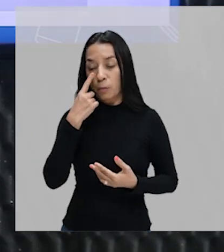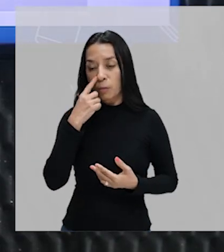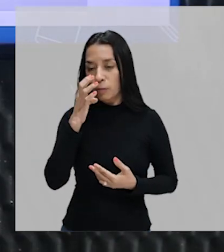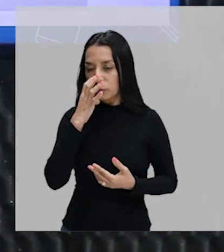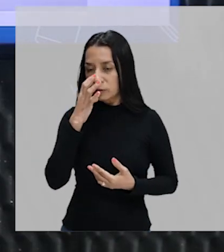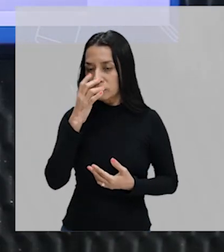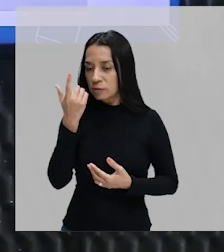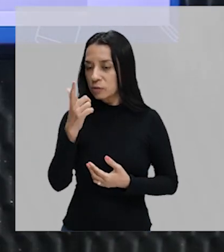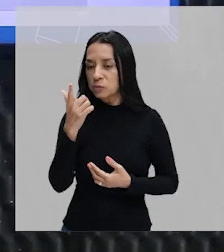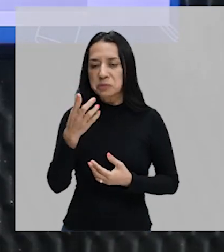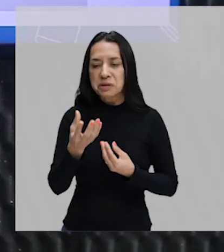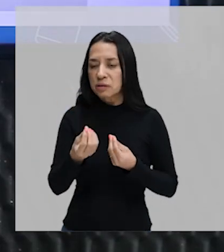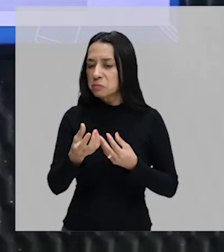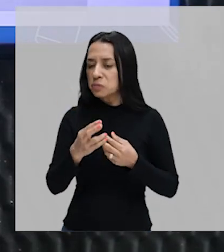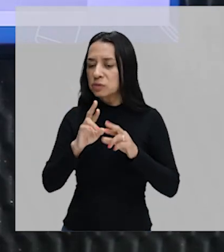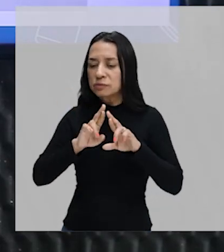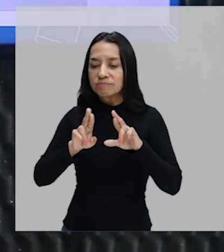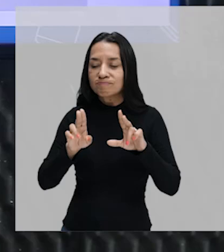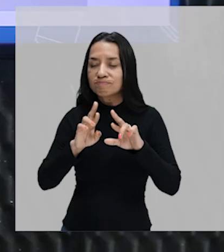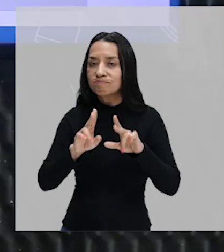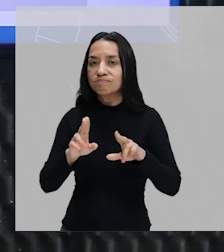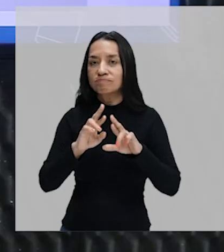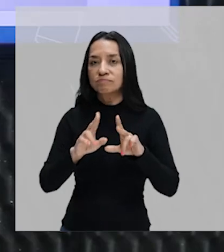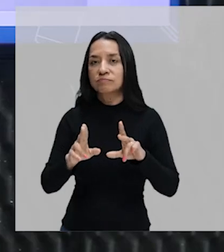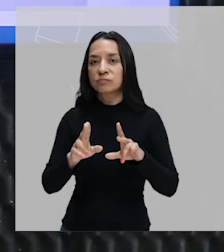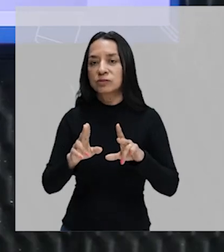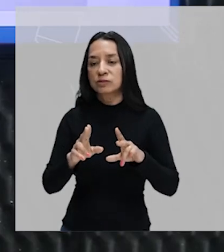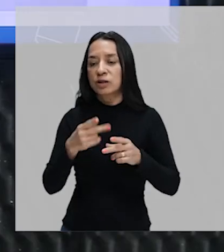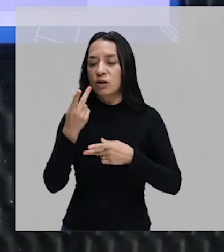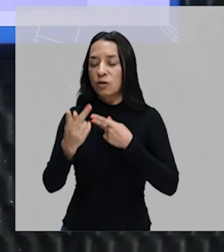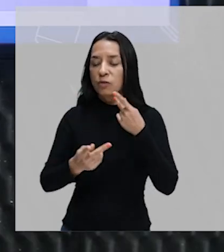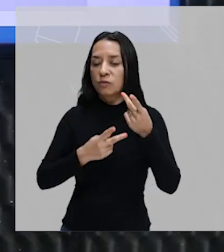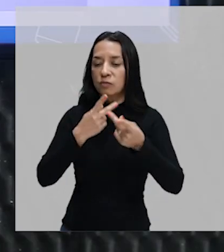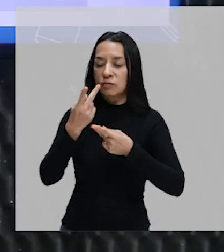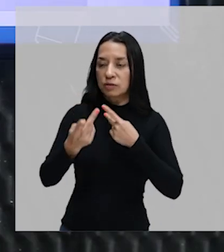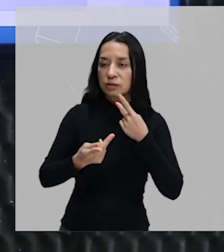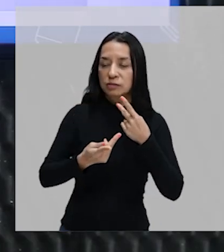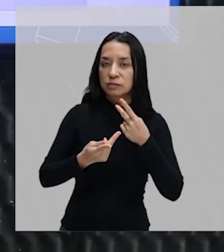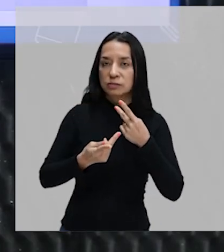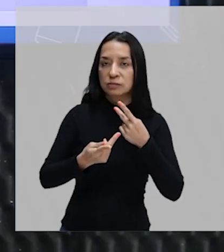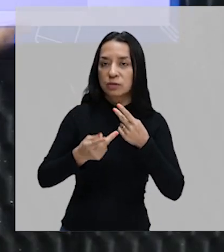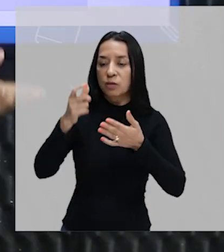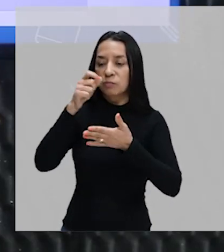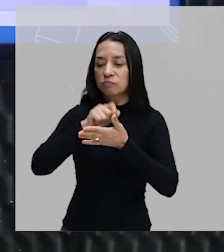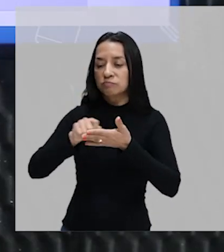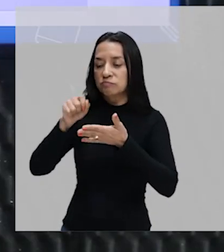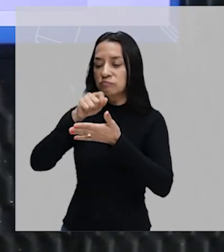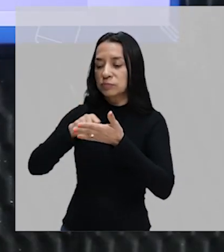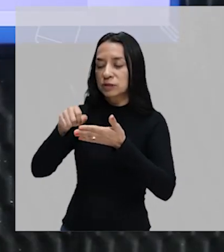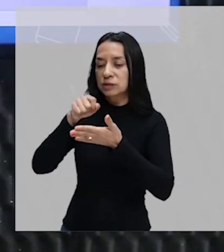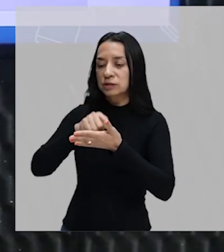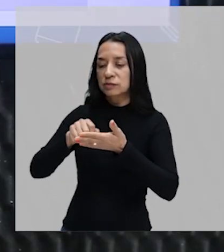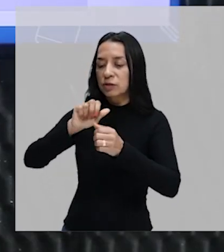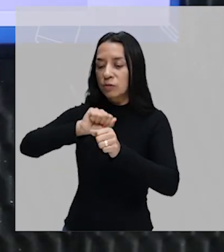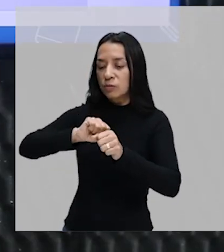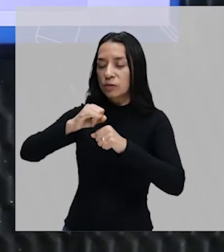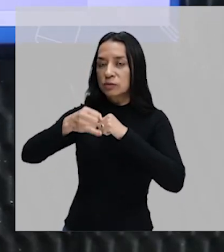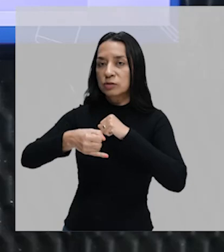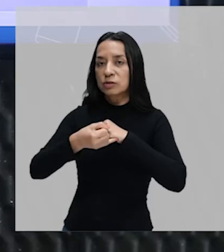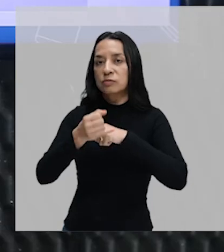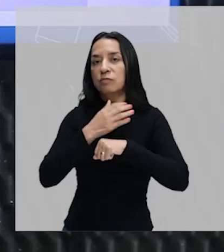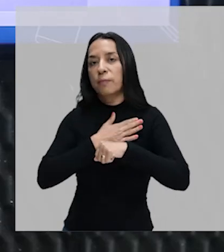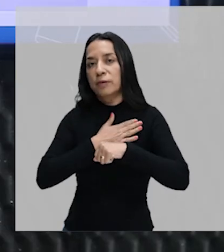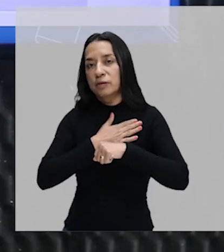observando que eu não tenho muita diferença ao falar, ao escrever um adjetivo pátrio.